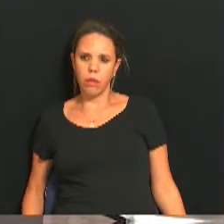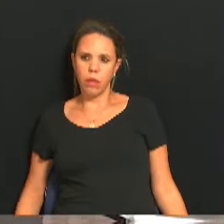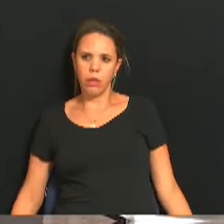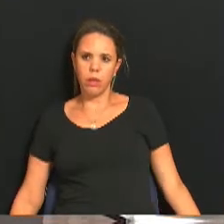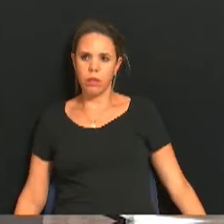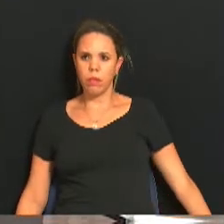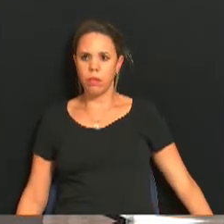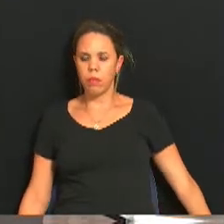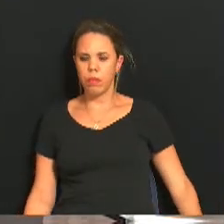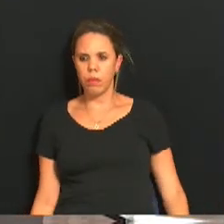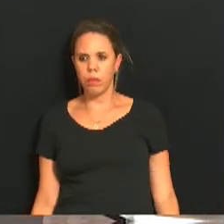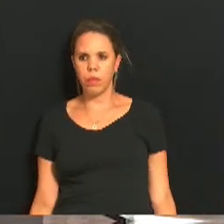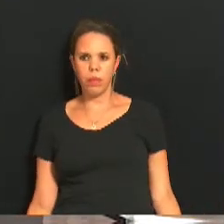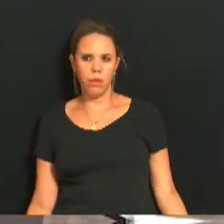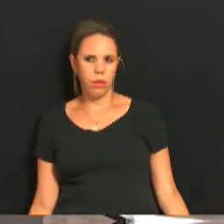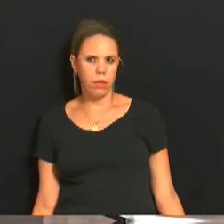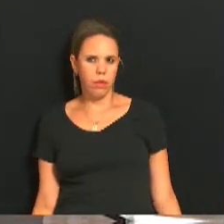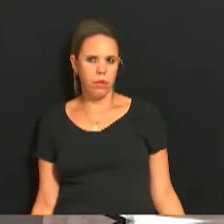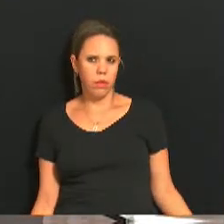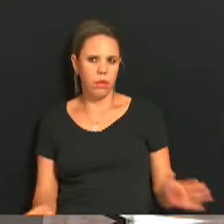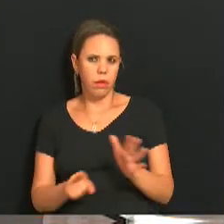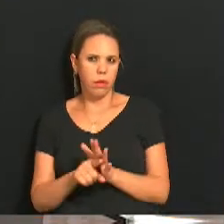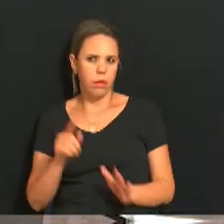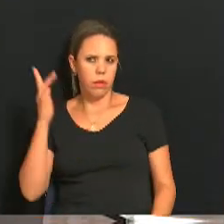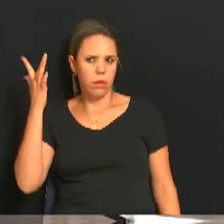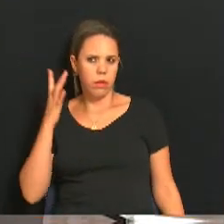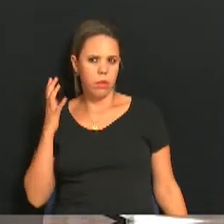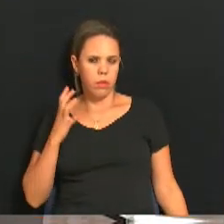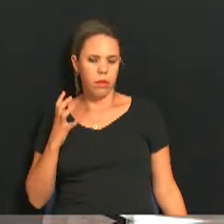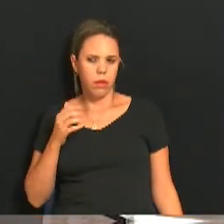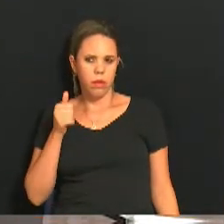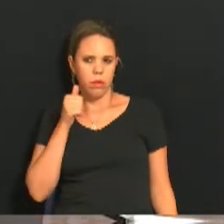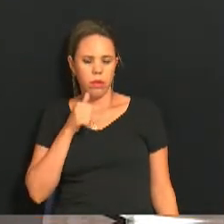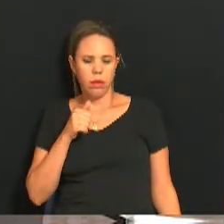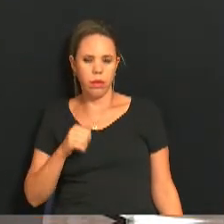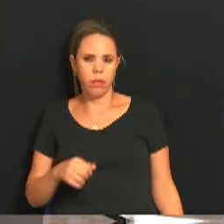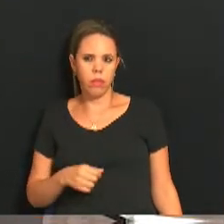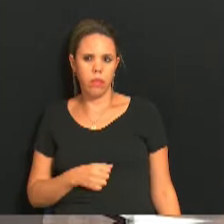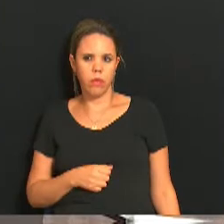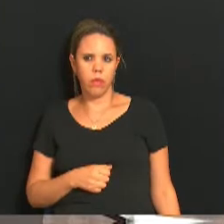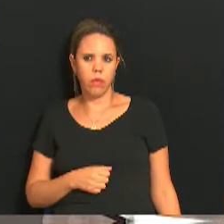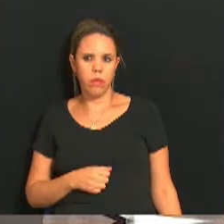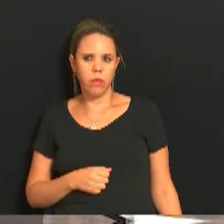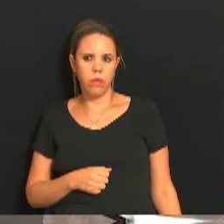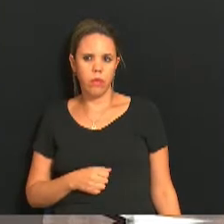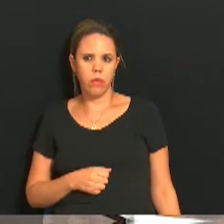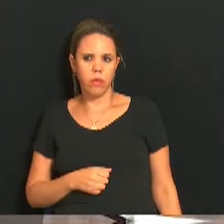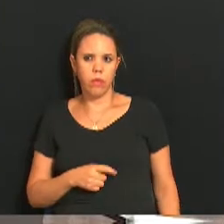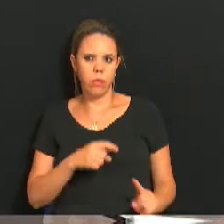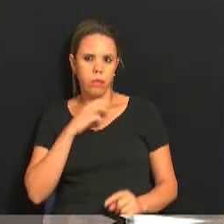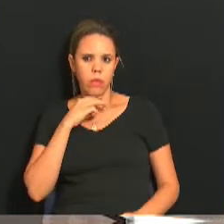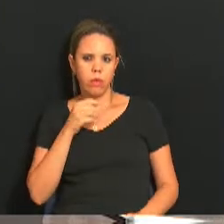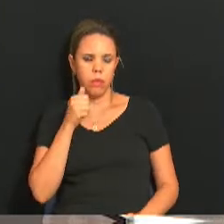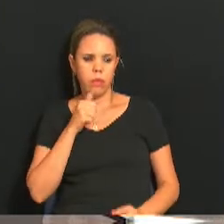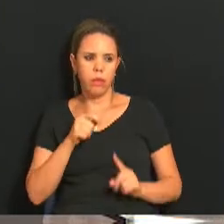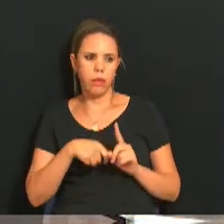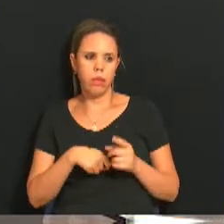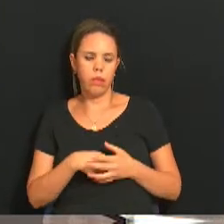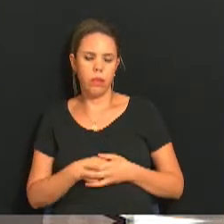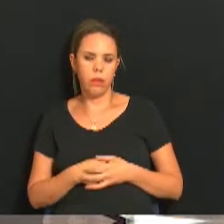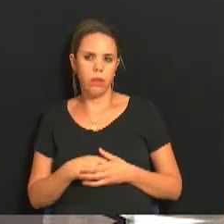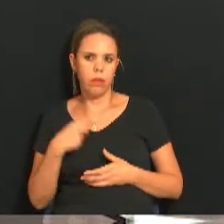agradeço eu pergunto a vereadora guiga Primeiro as mulheres né são amigos brasileiros as mulheres